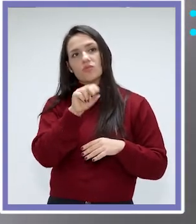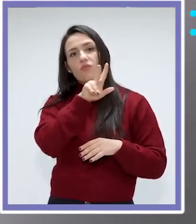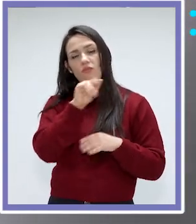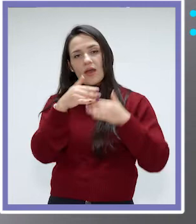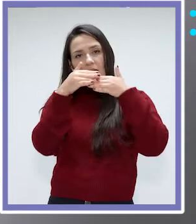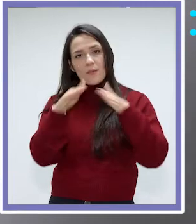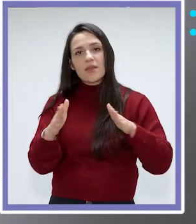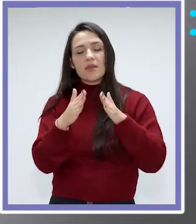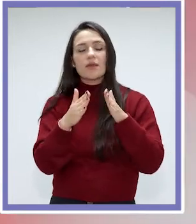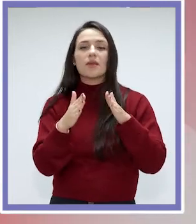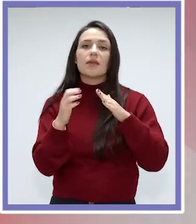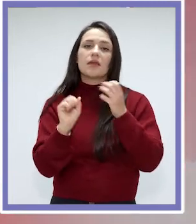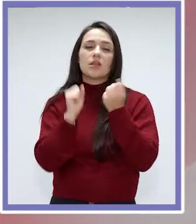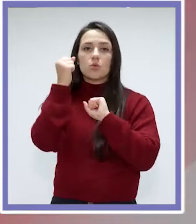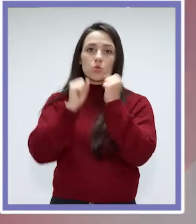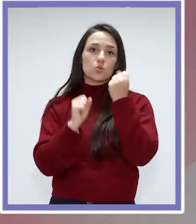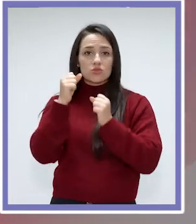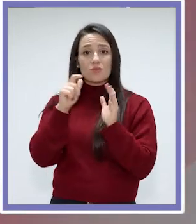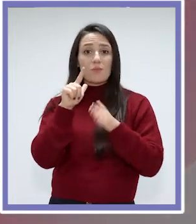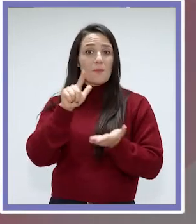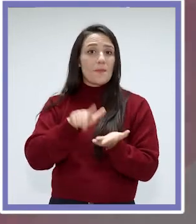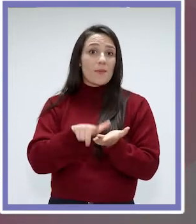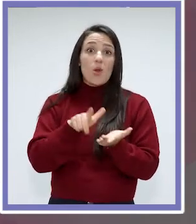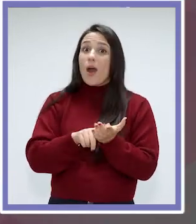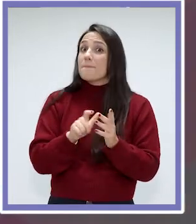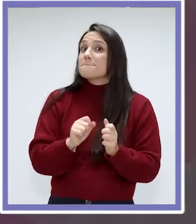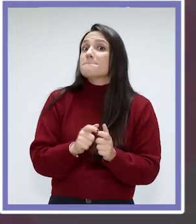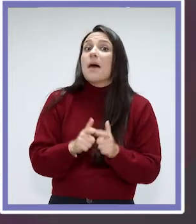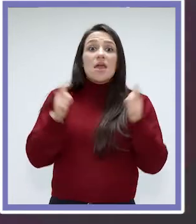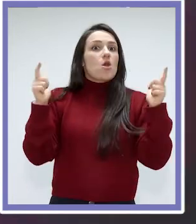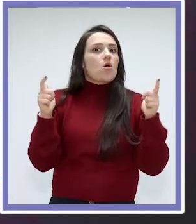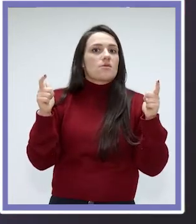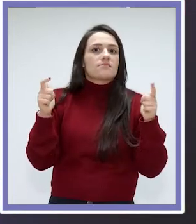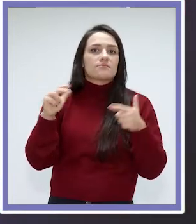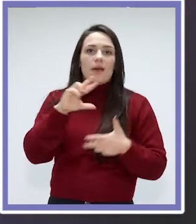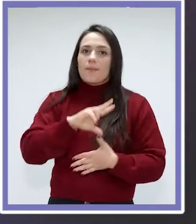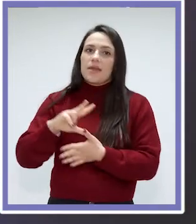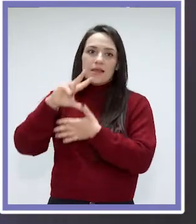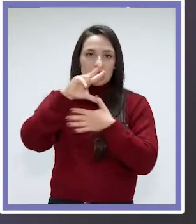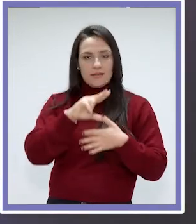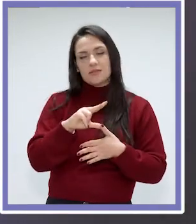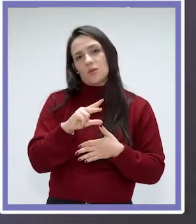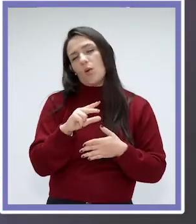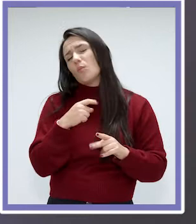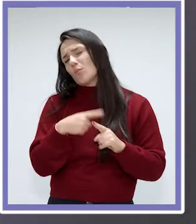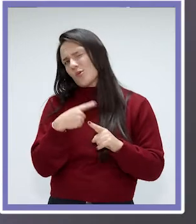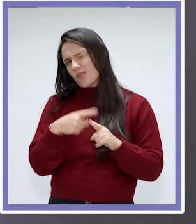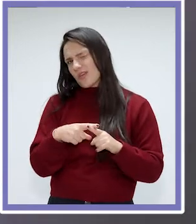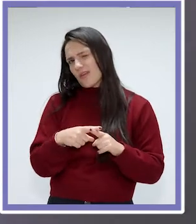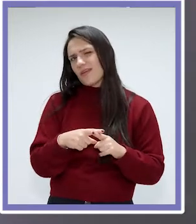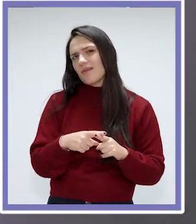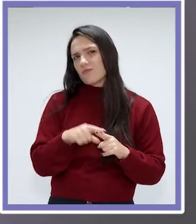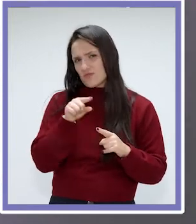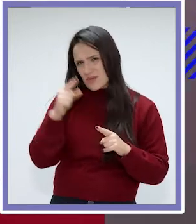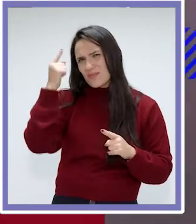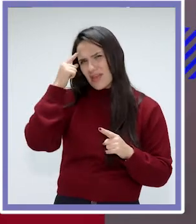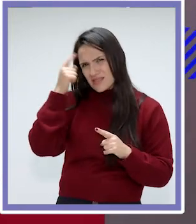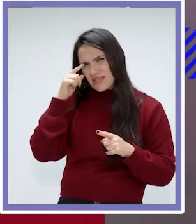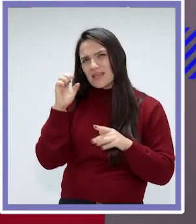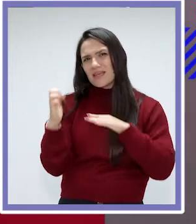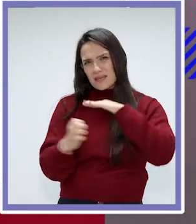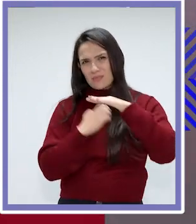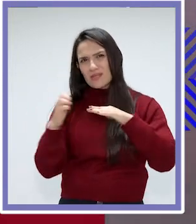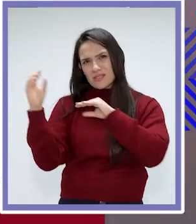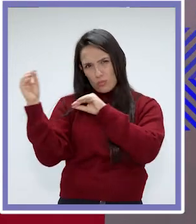de celulose do mundo em Ribas do Rio Pardo. O senhor acha que essa independência que Mato Grosso do Sul vai passar a ganhar com a Rota